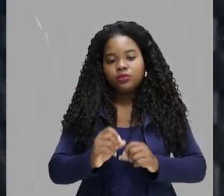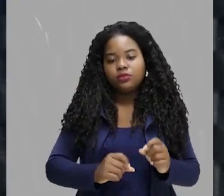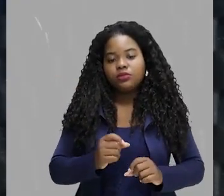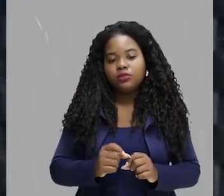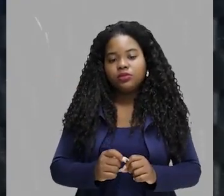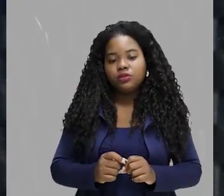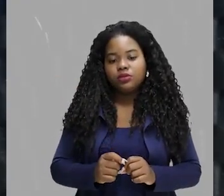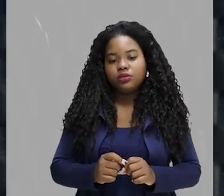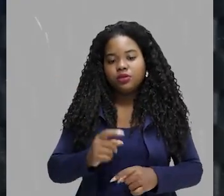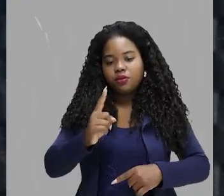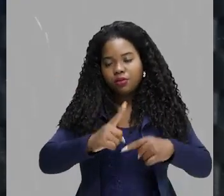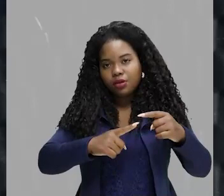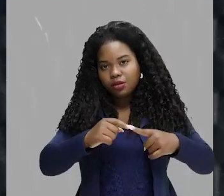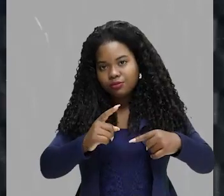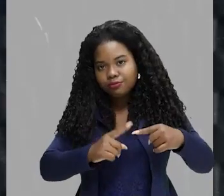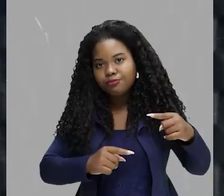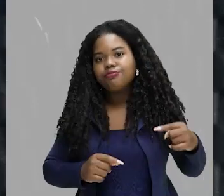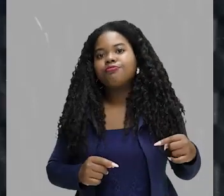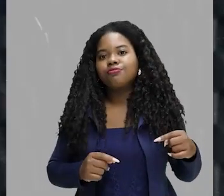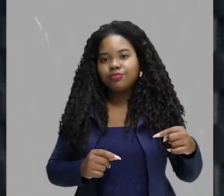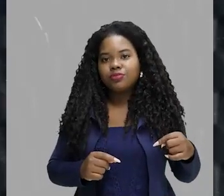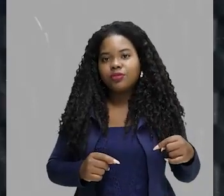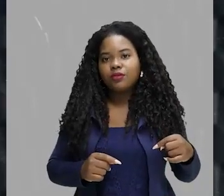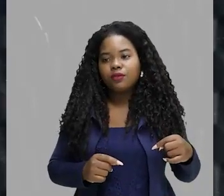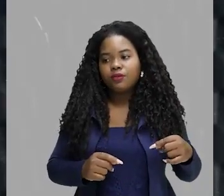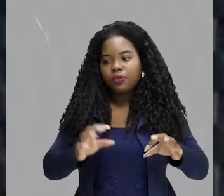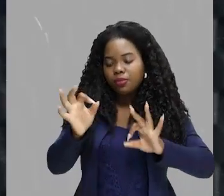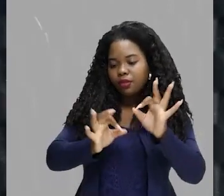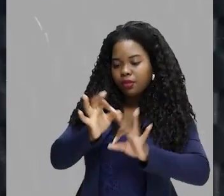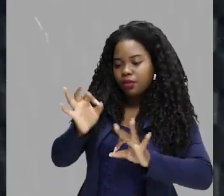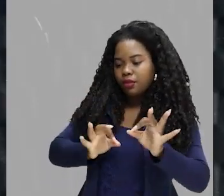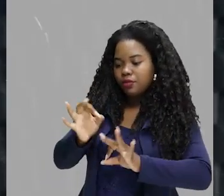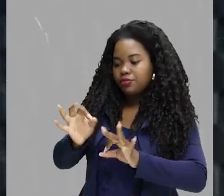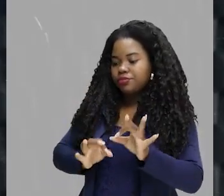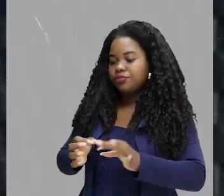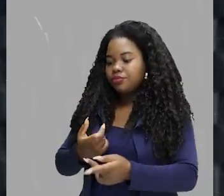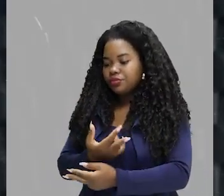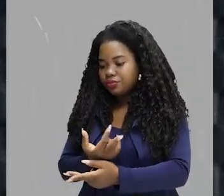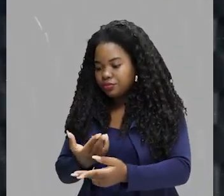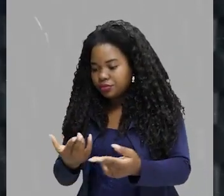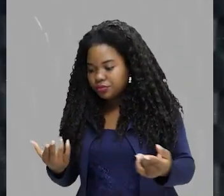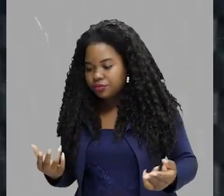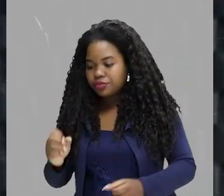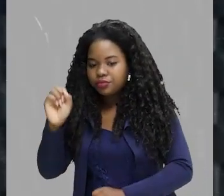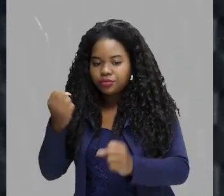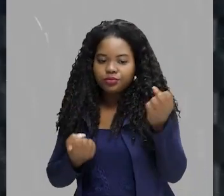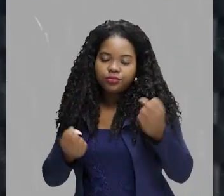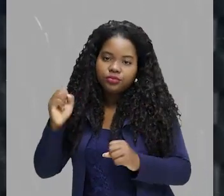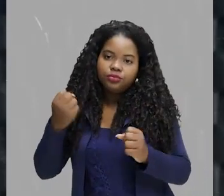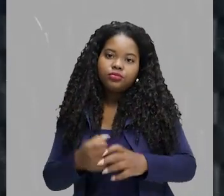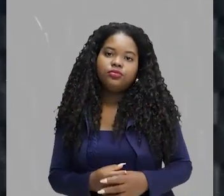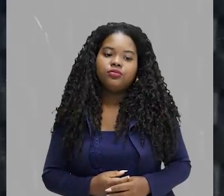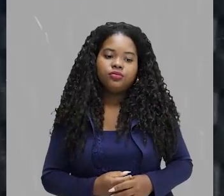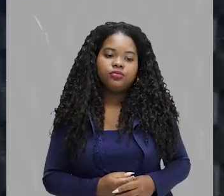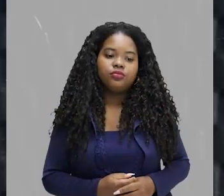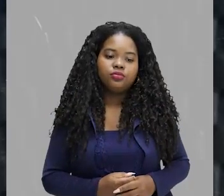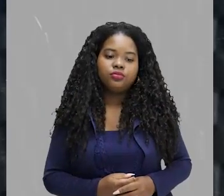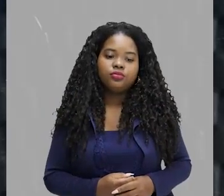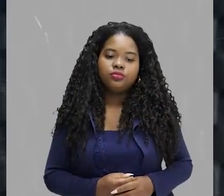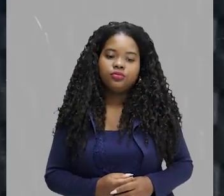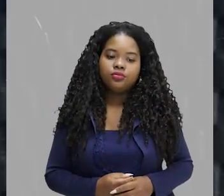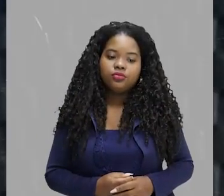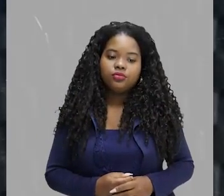de matérias-primas, para fazer os produtos que são industrializados, certo? Então, ó, potencialização da produção,